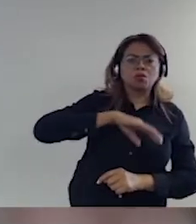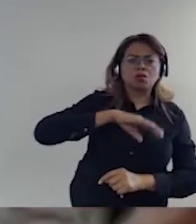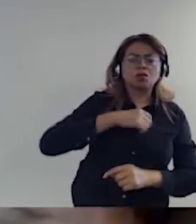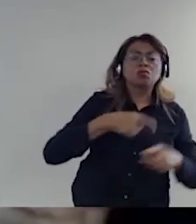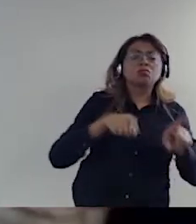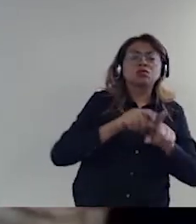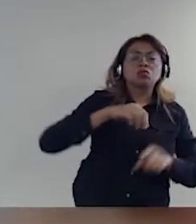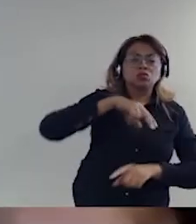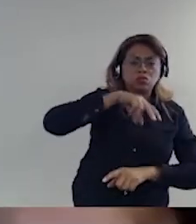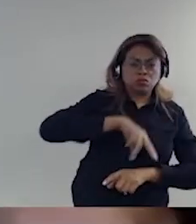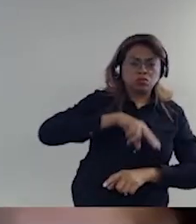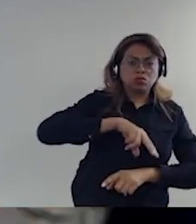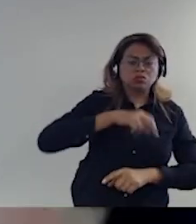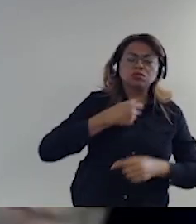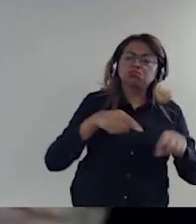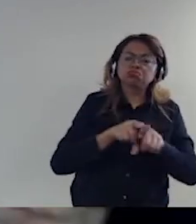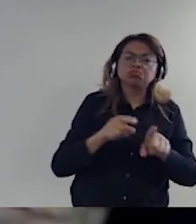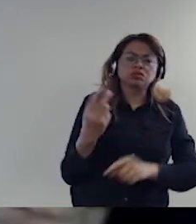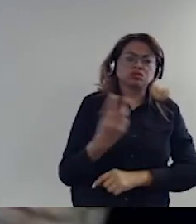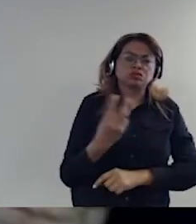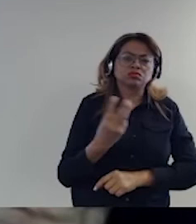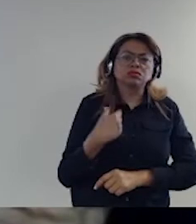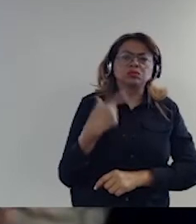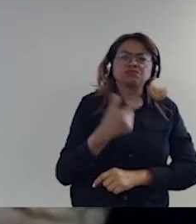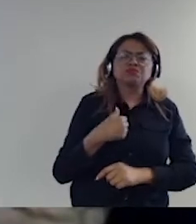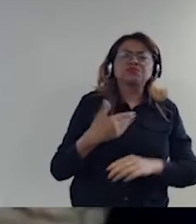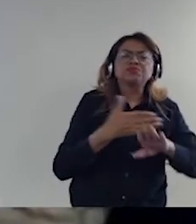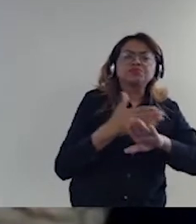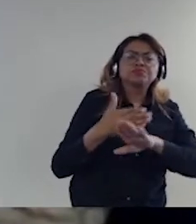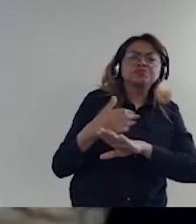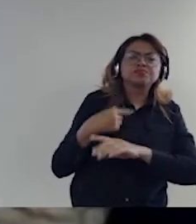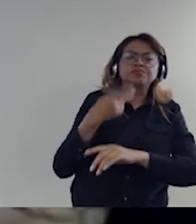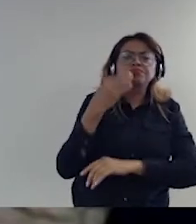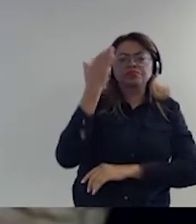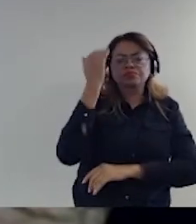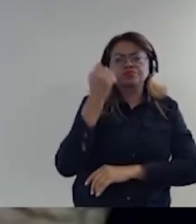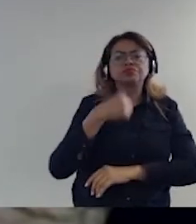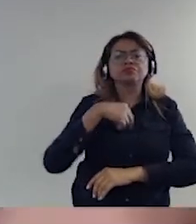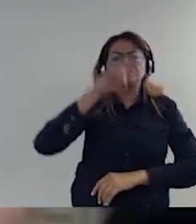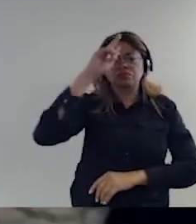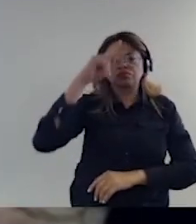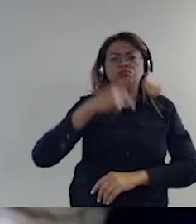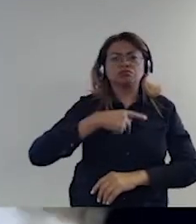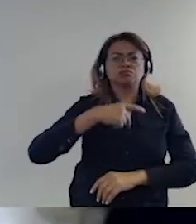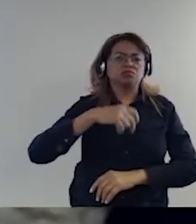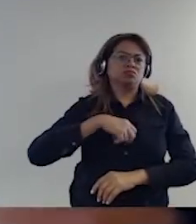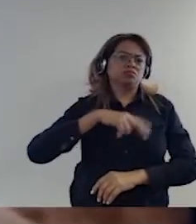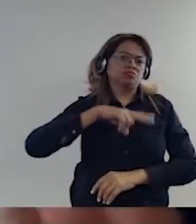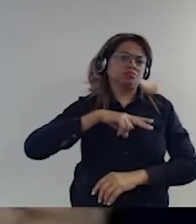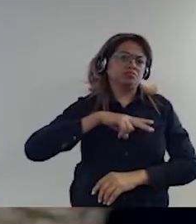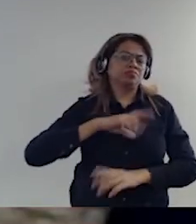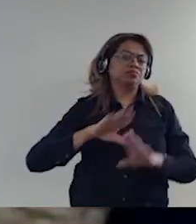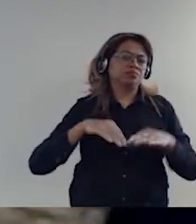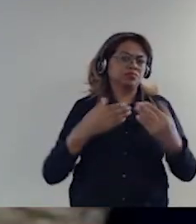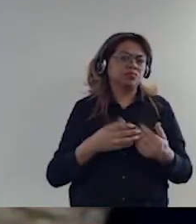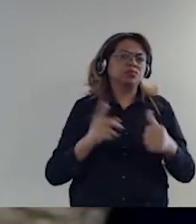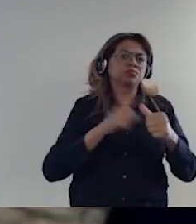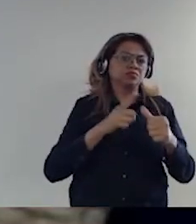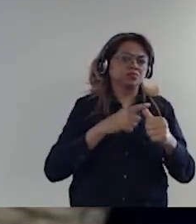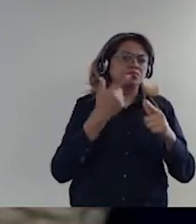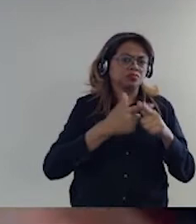grandes operadores de intervenção para resolver estes problemas: a autonomia privada e a lei. A autonomia privada é sempre o primeiro